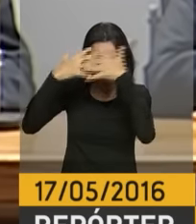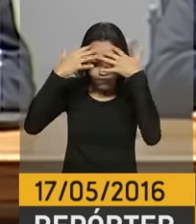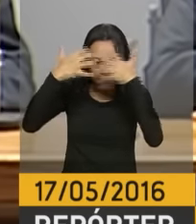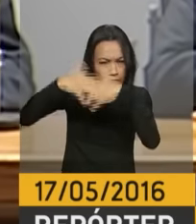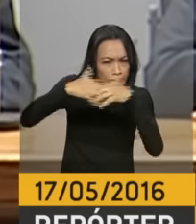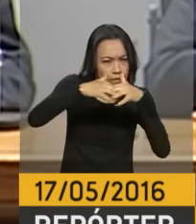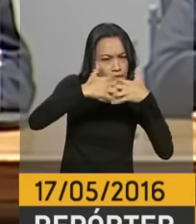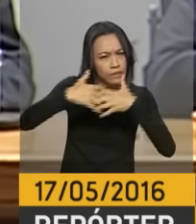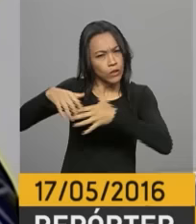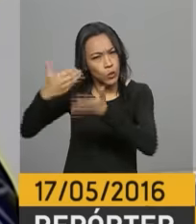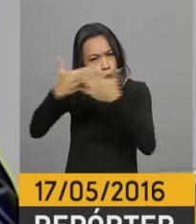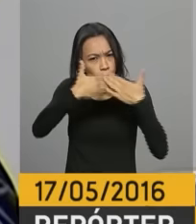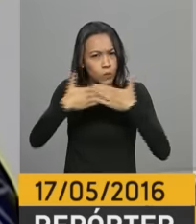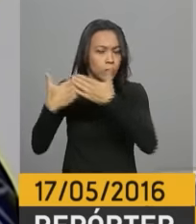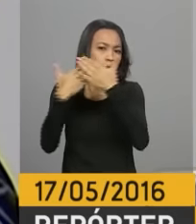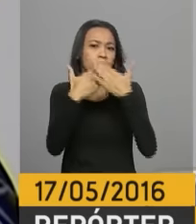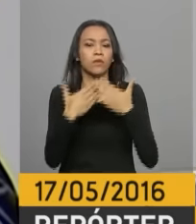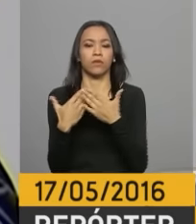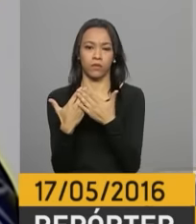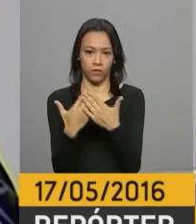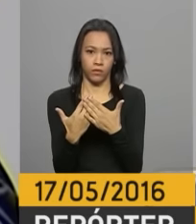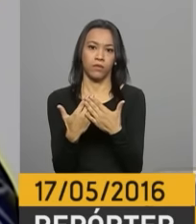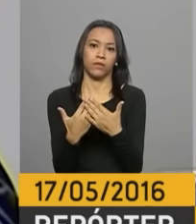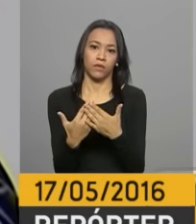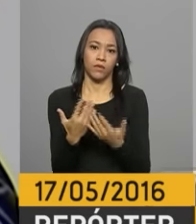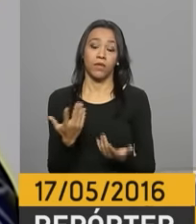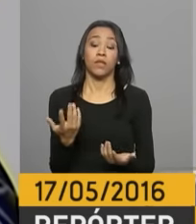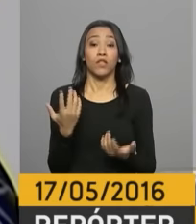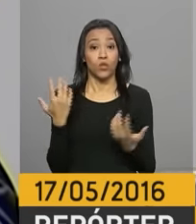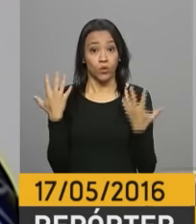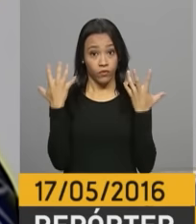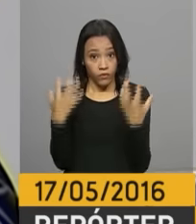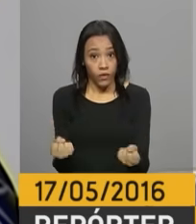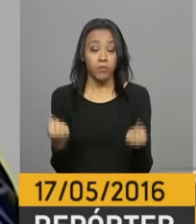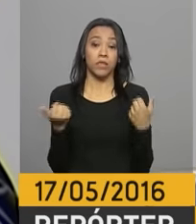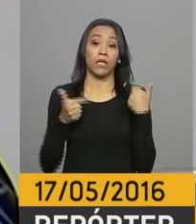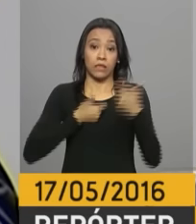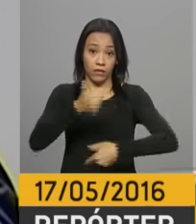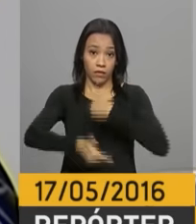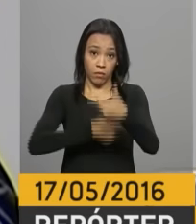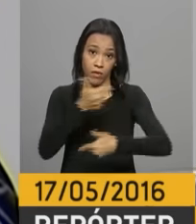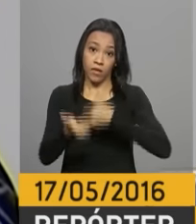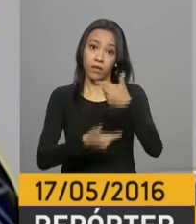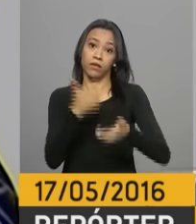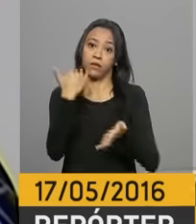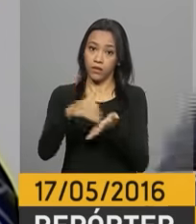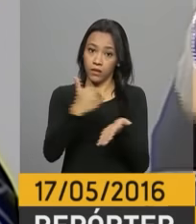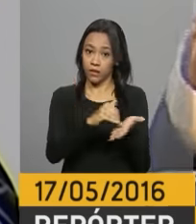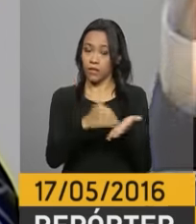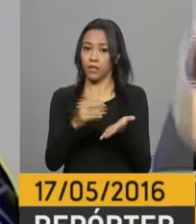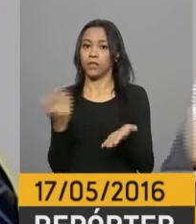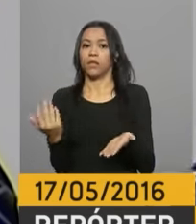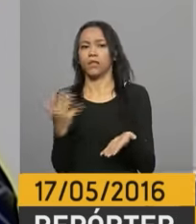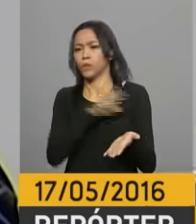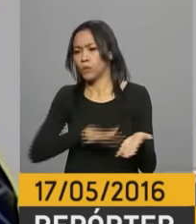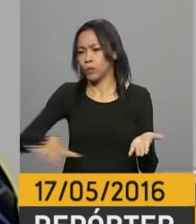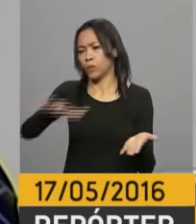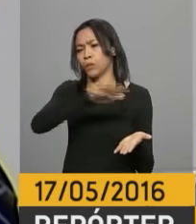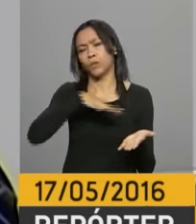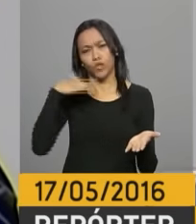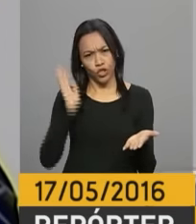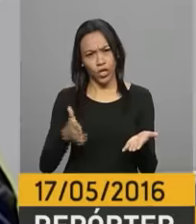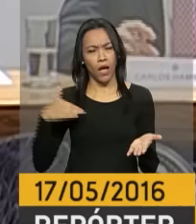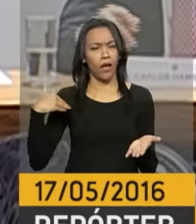Secretaria de Orçamento e Finanças e o Ministério do Planejamento. Vamos estar trabalhando juntos já nesse assunto. Estamos trabalhando já